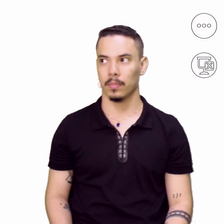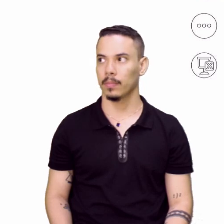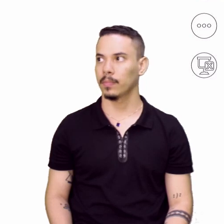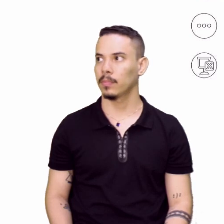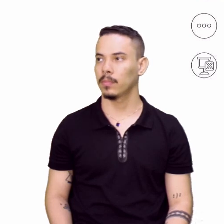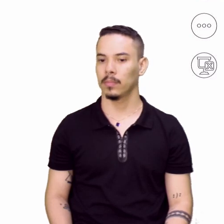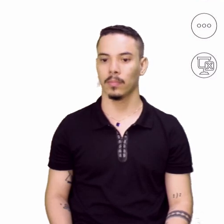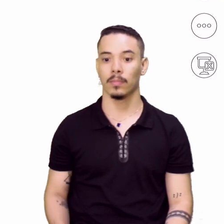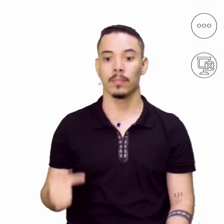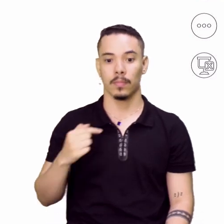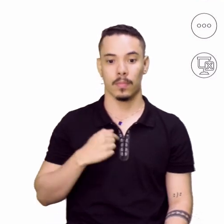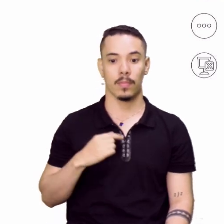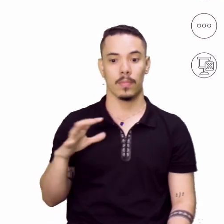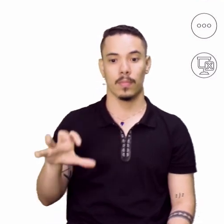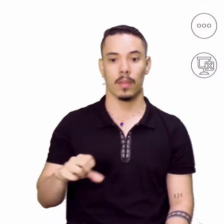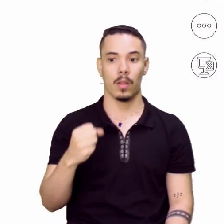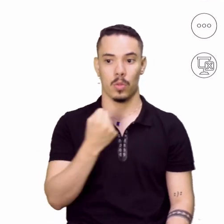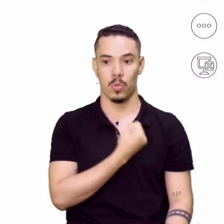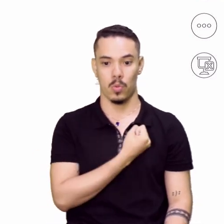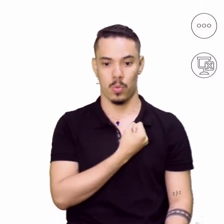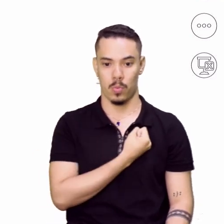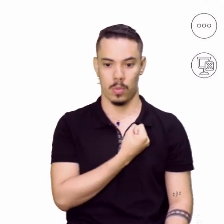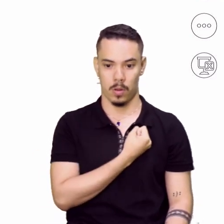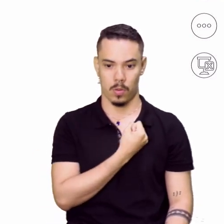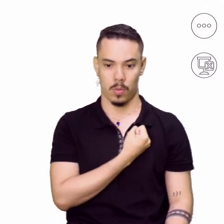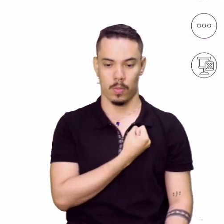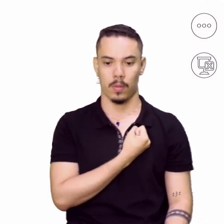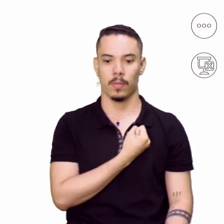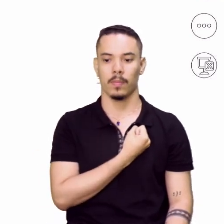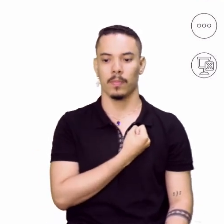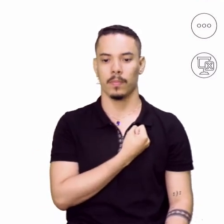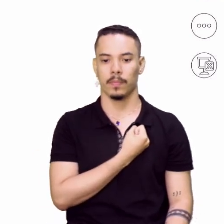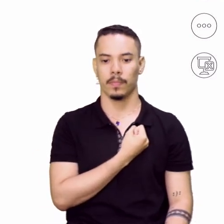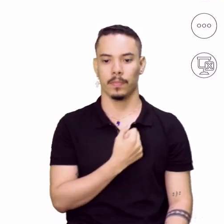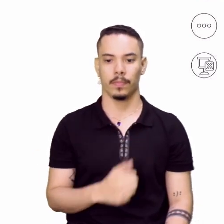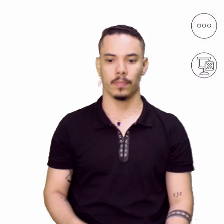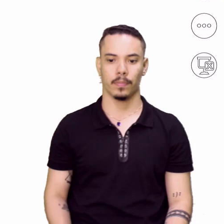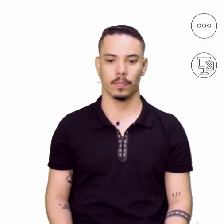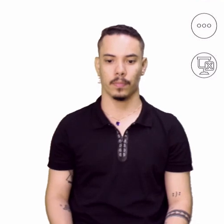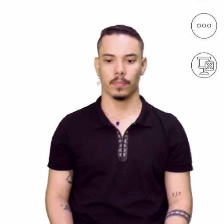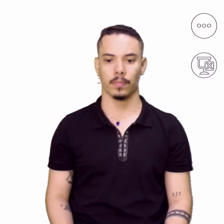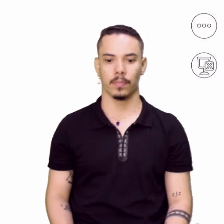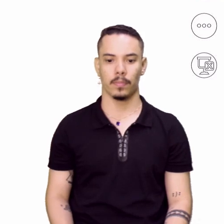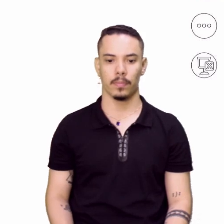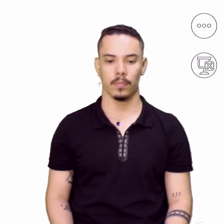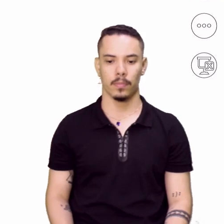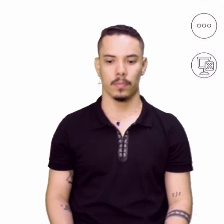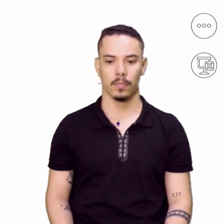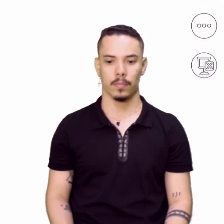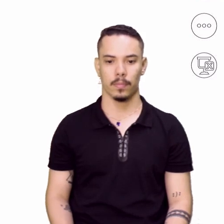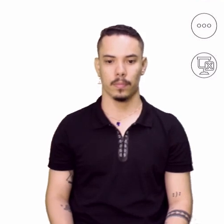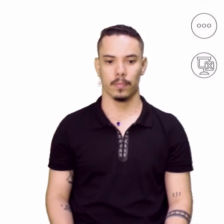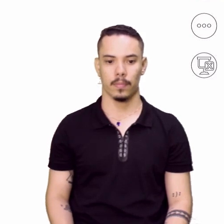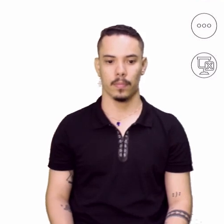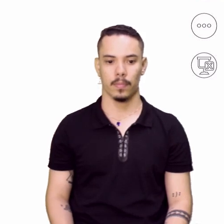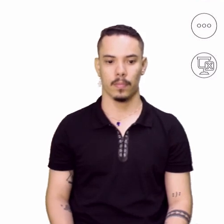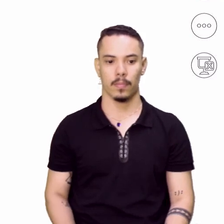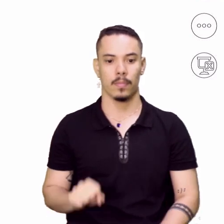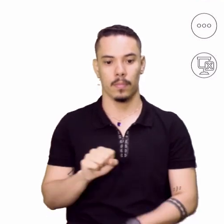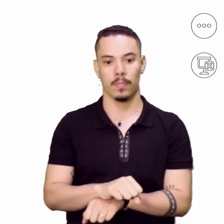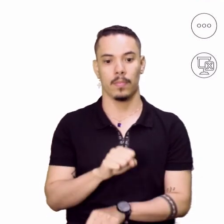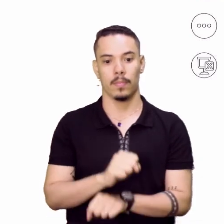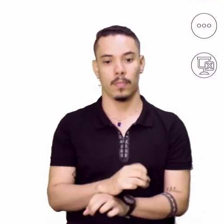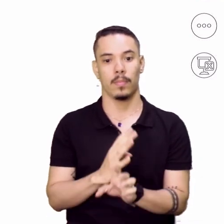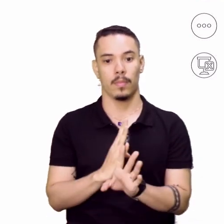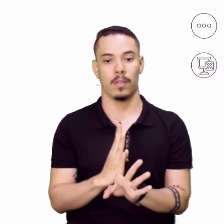eu pegarei o número Number pegarei o número and to be Called e esperarei